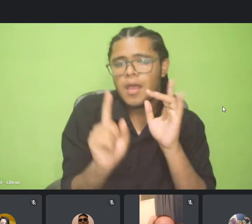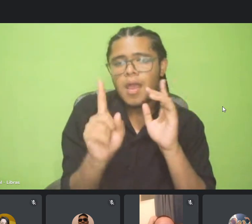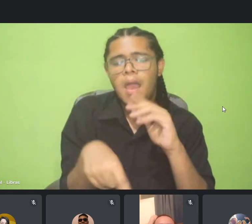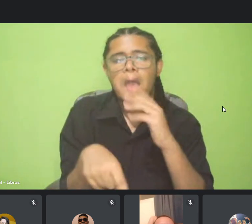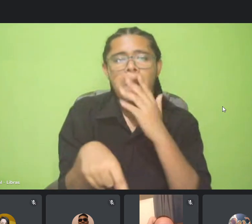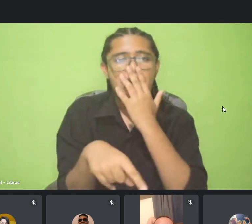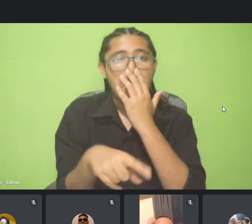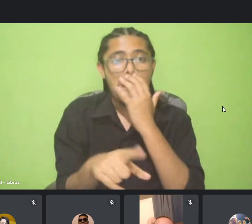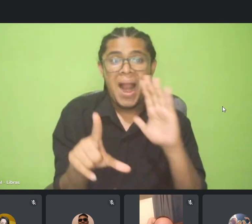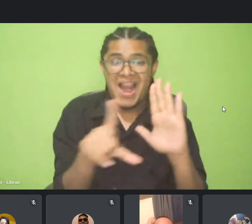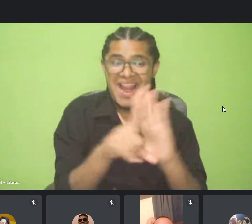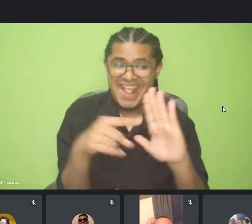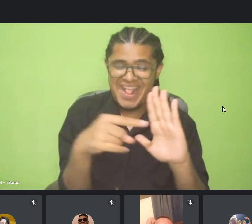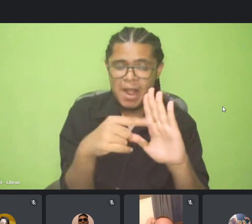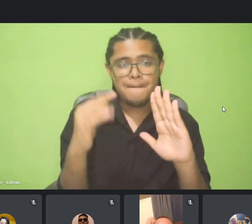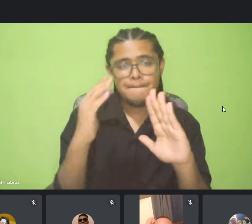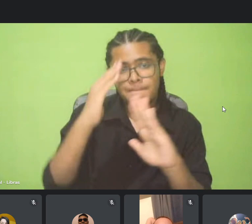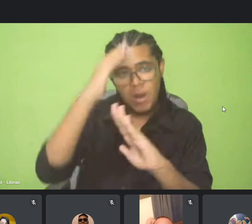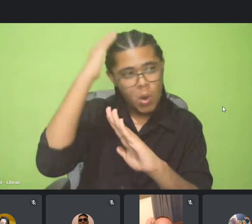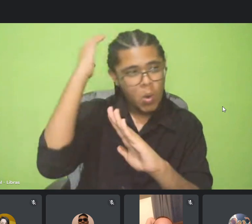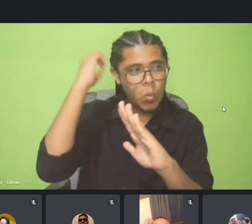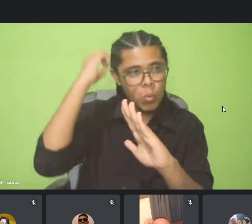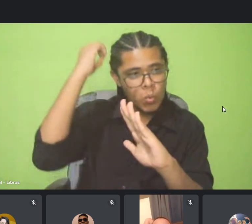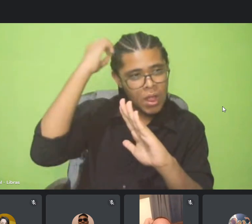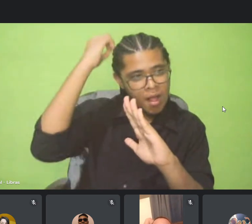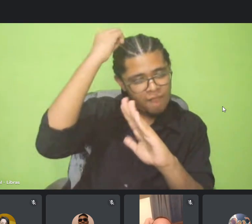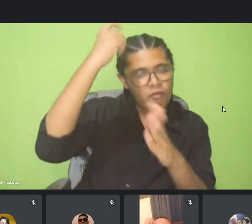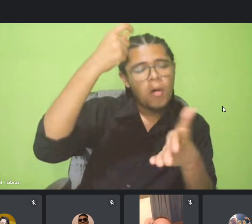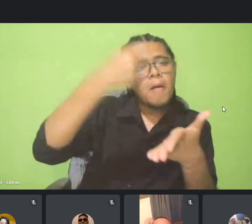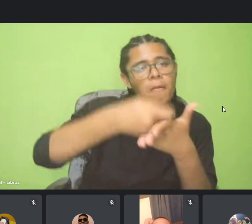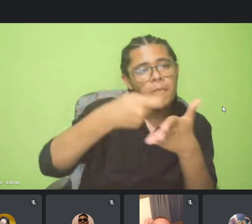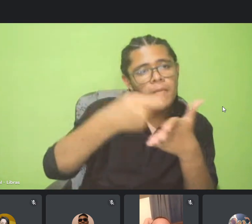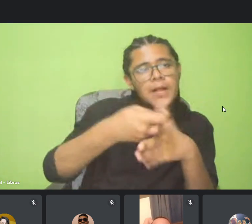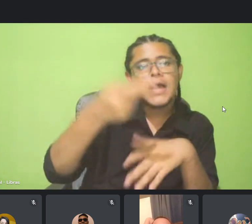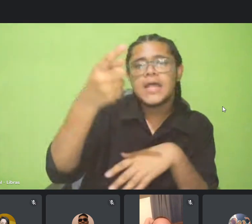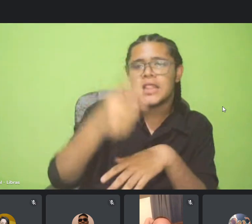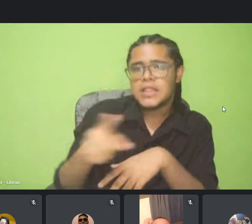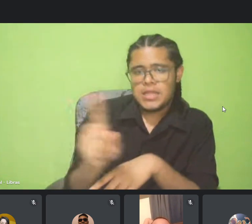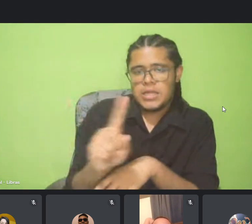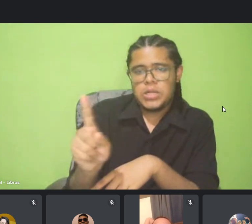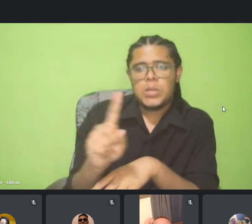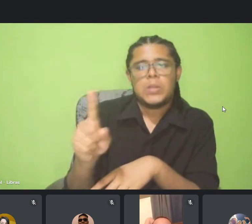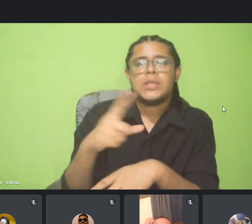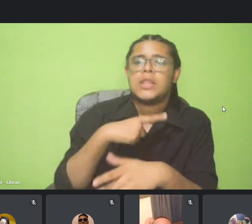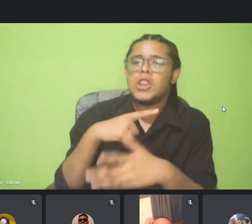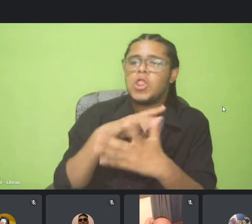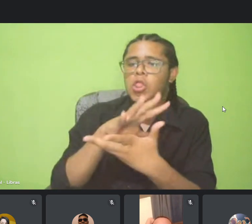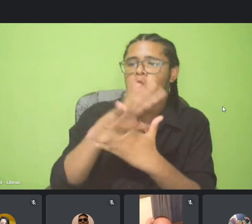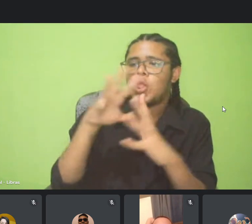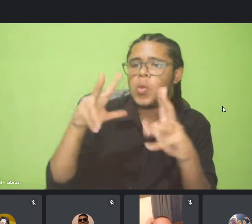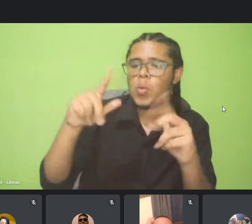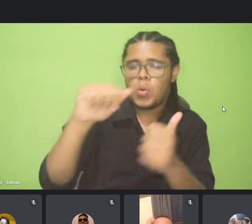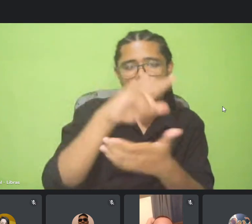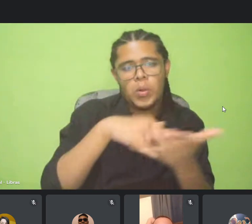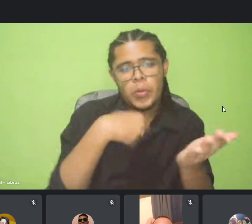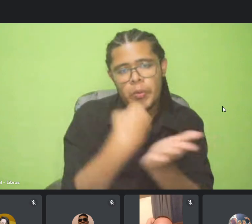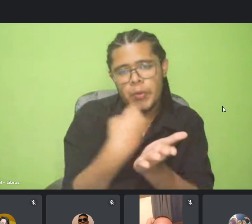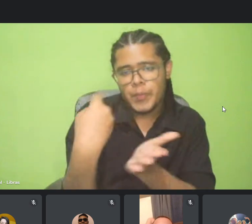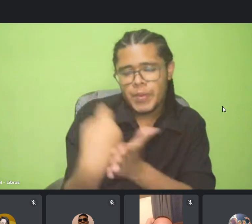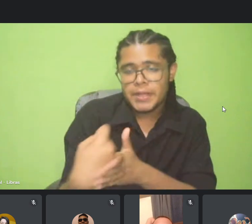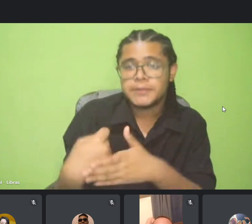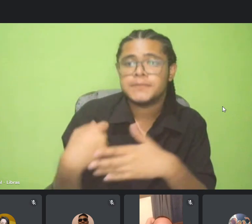mas ela exige na hora da pessoa receber o prêmio, porém, com isso, já vai ter pessoas que podem te ajudar aqui,